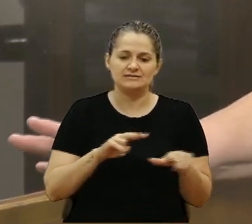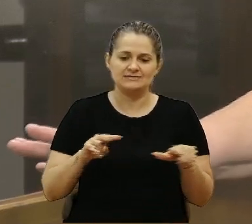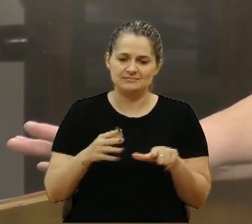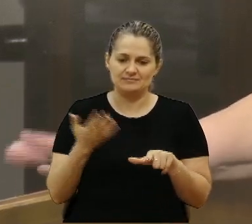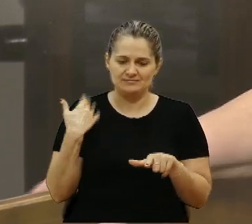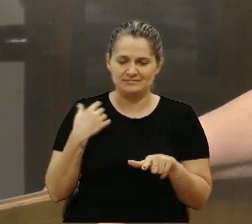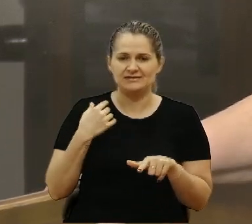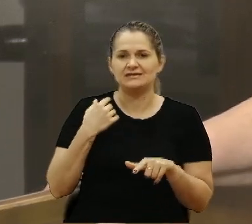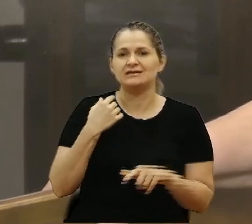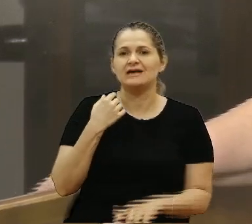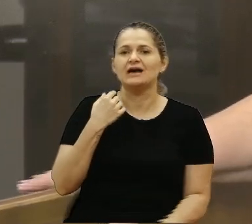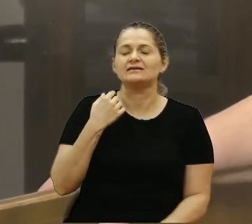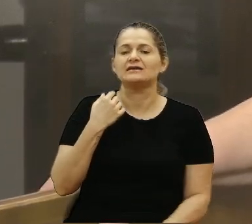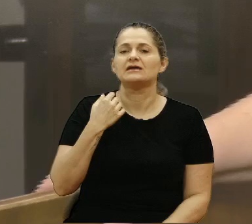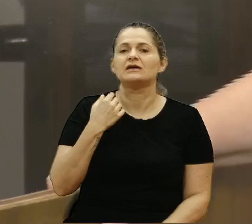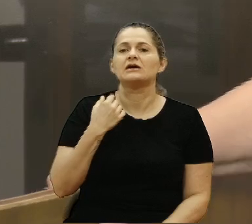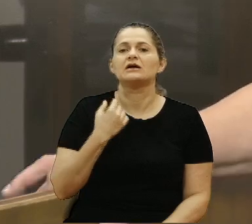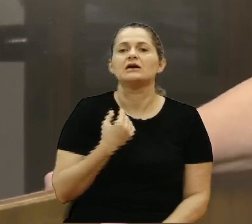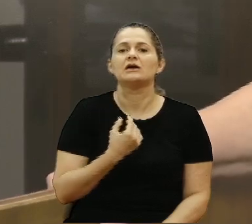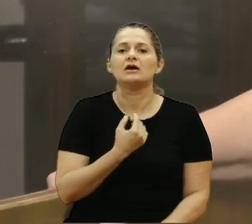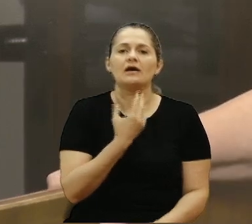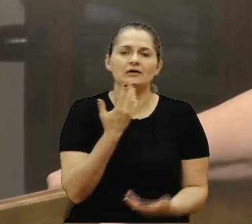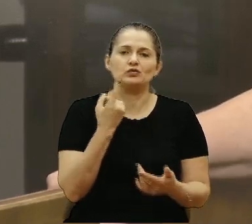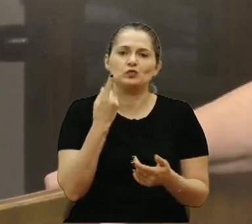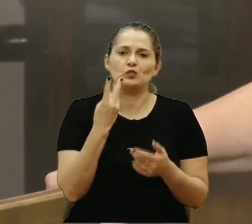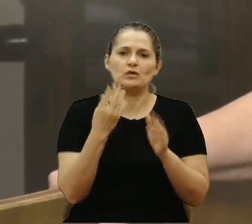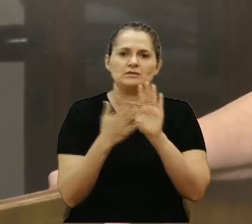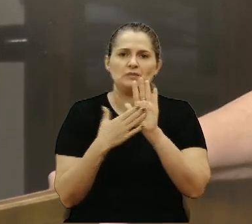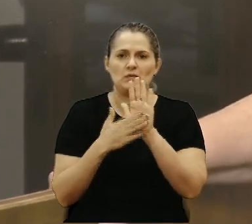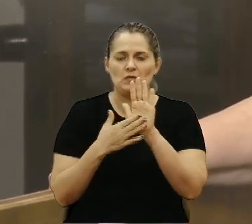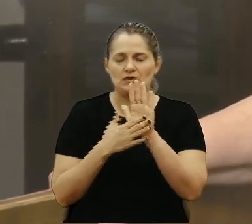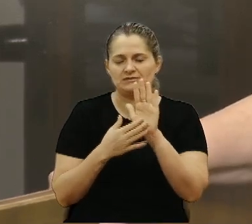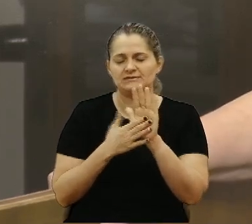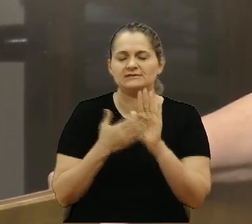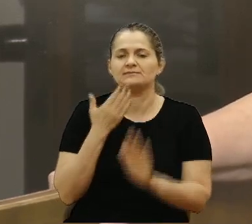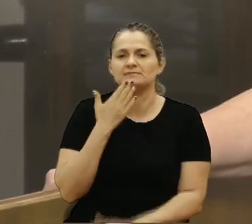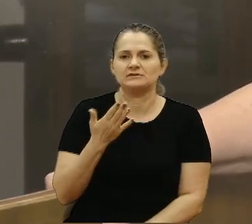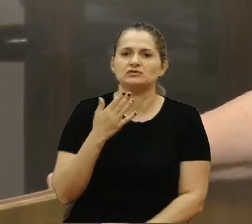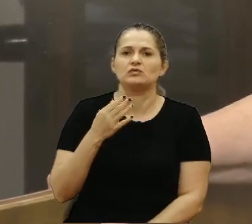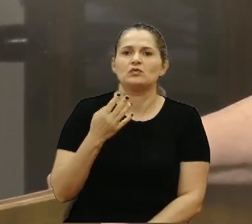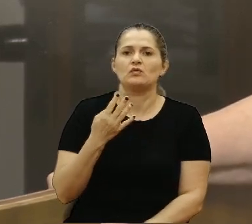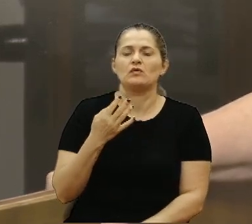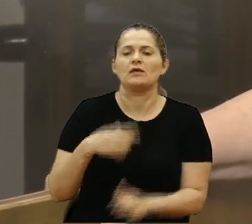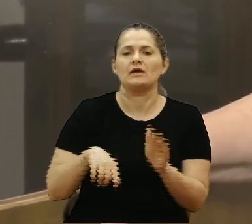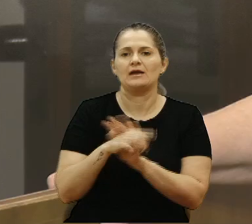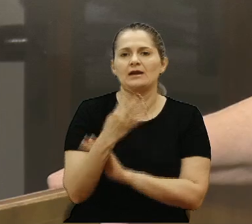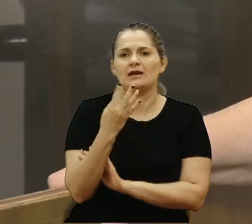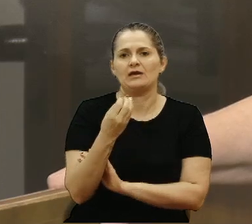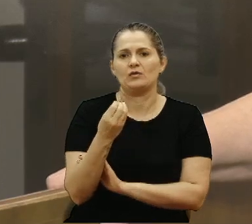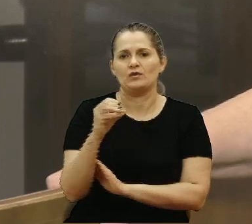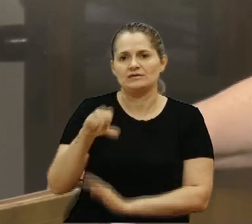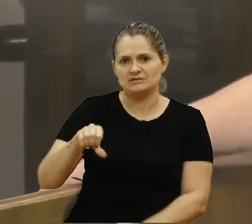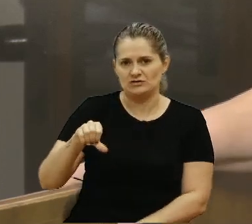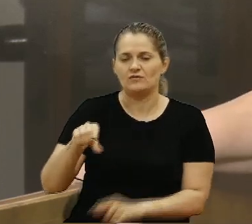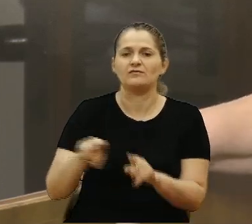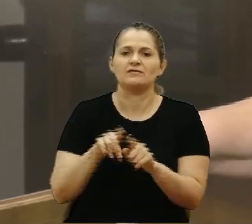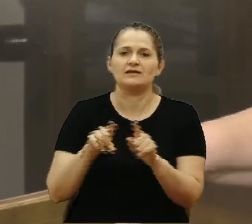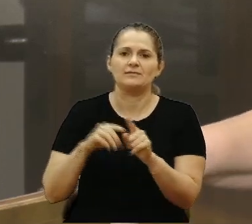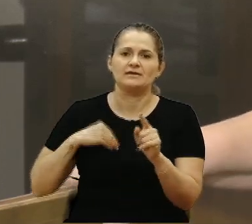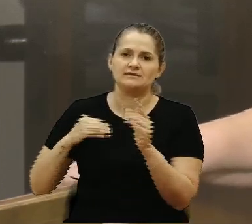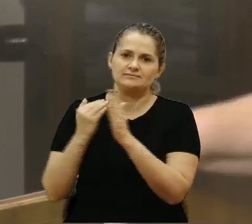estava mais em voga, que era a questão da 409 e o reajuste. O que a Prefeitura propôs?